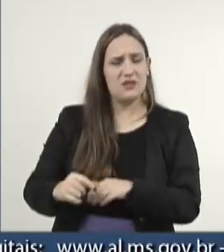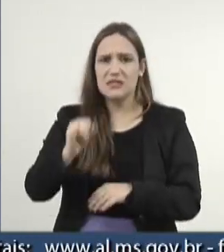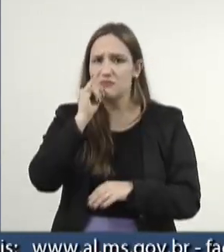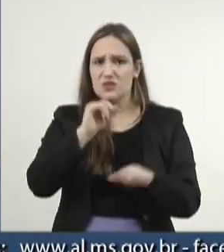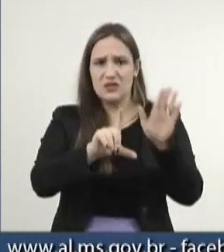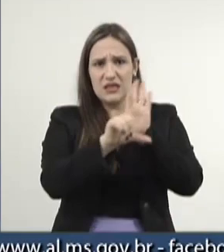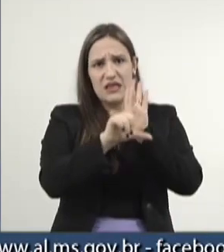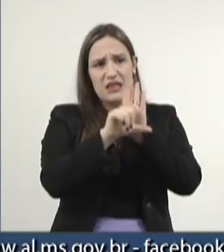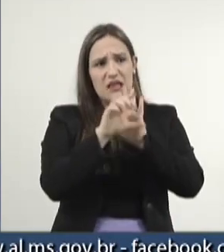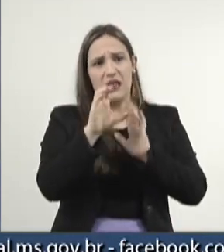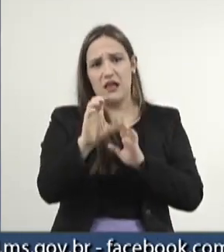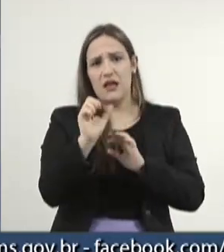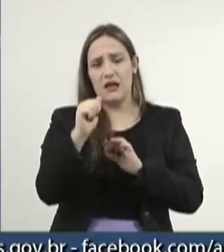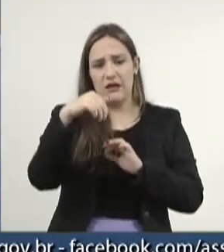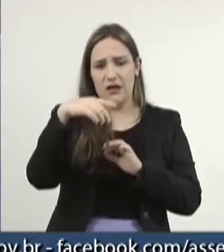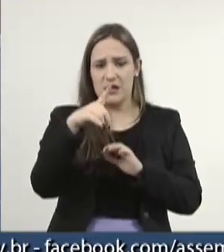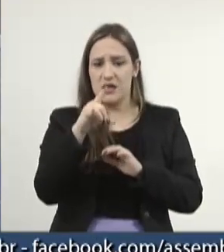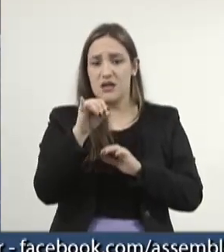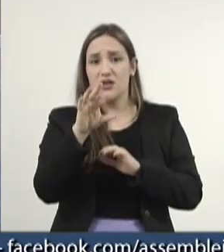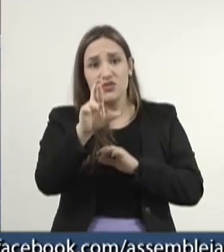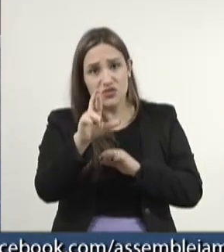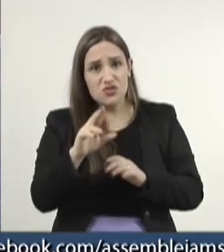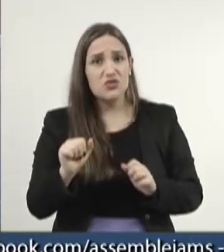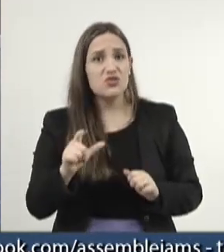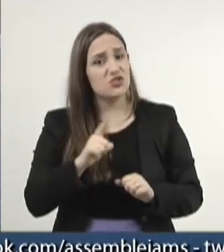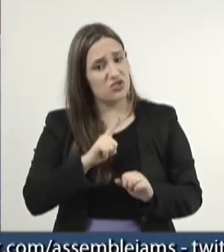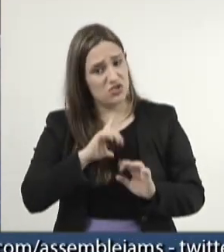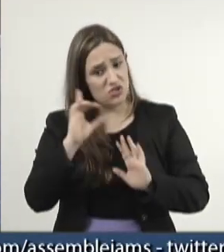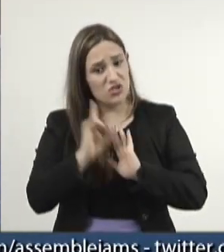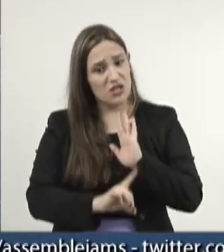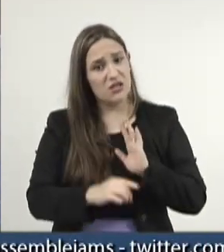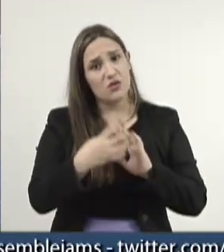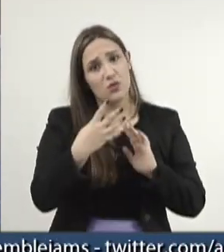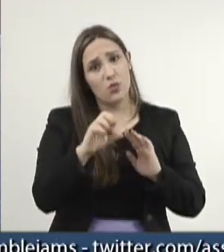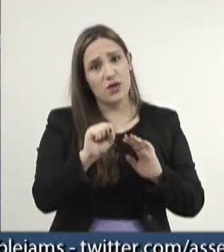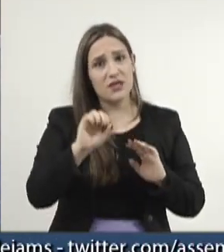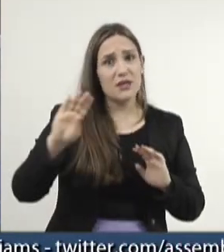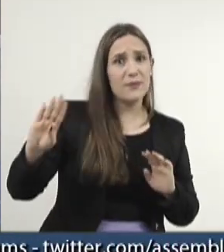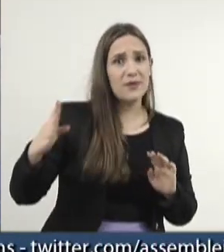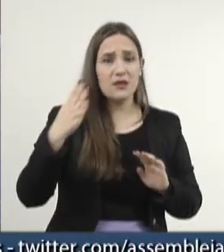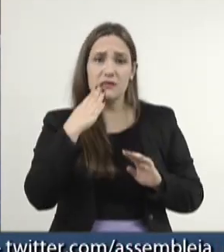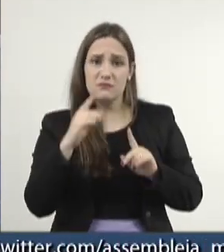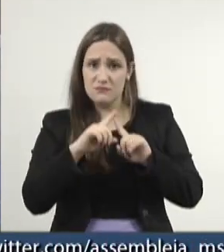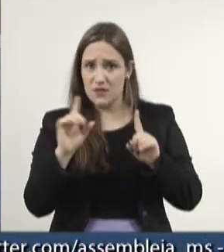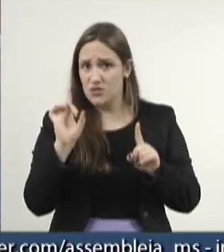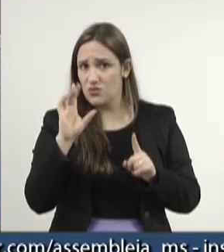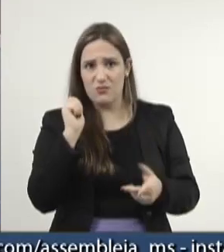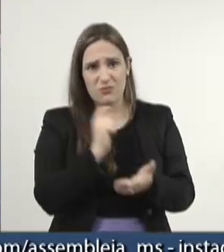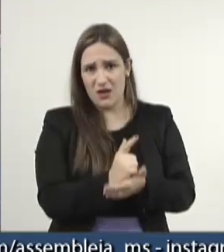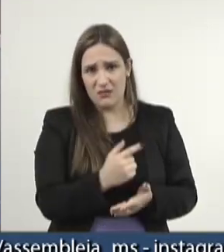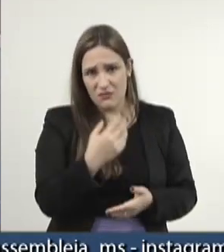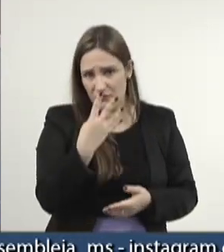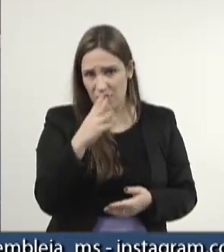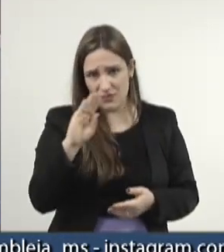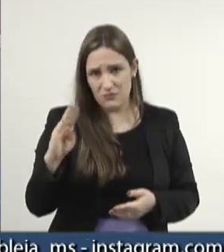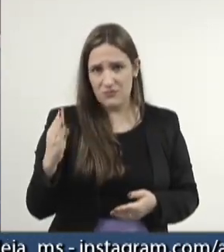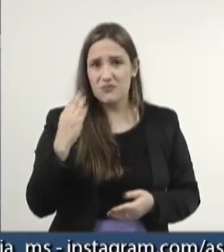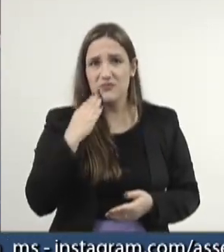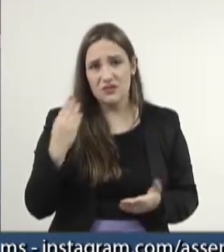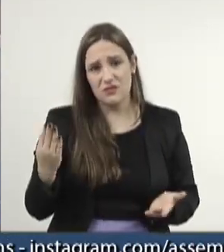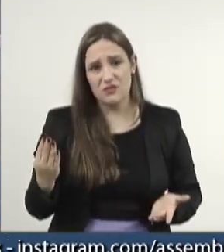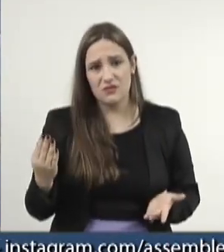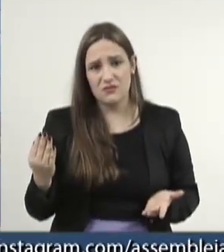bilhões, os estados produtores, foi pago 4 bilhões em 10 parcelas de 400